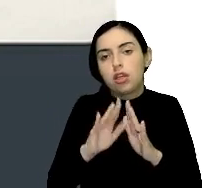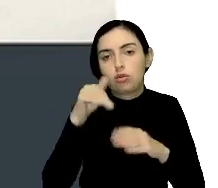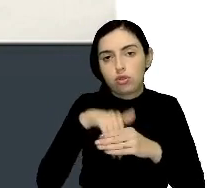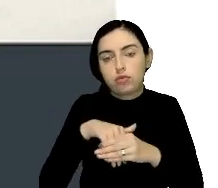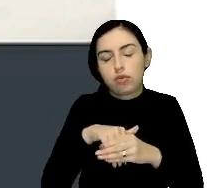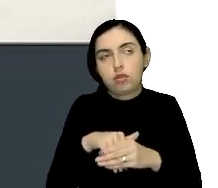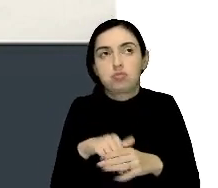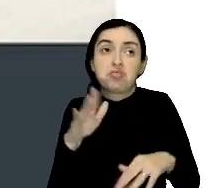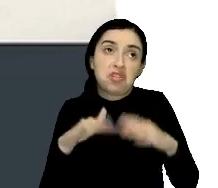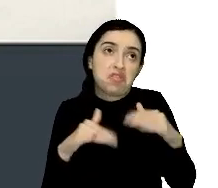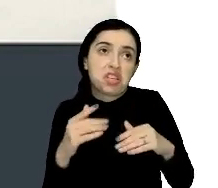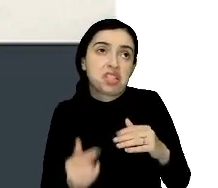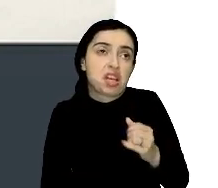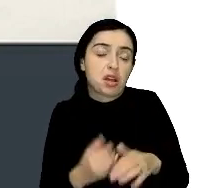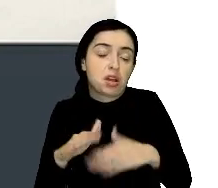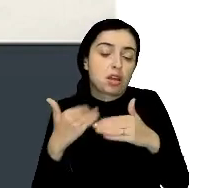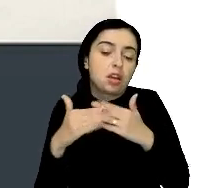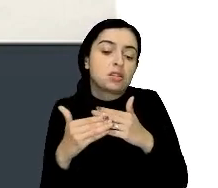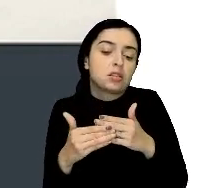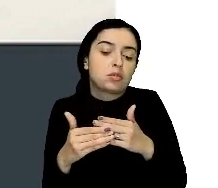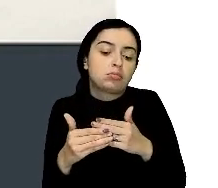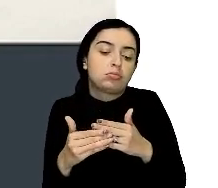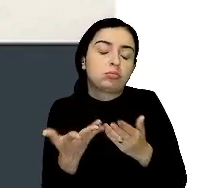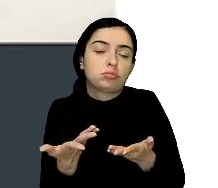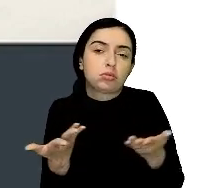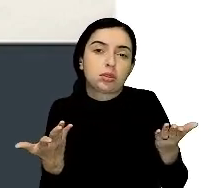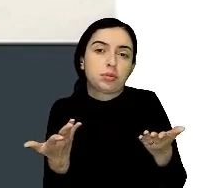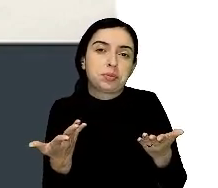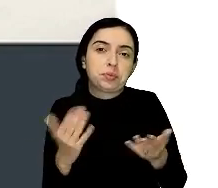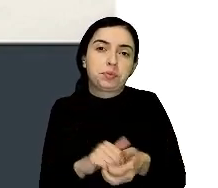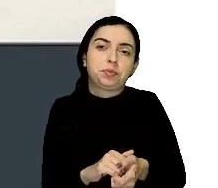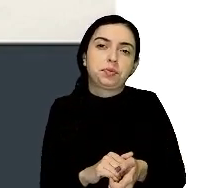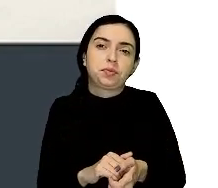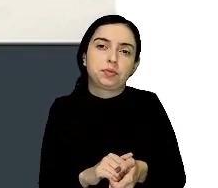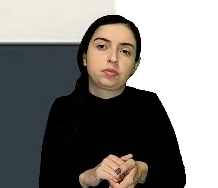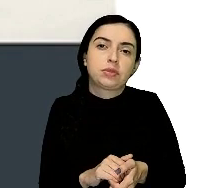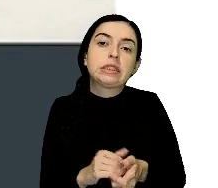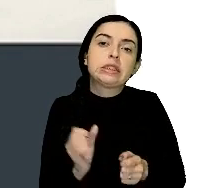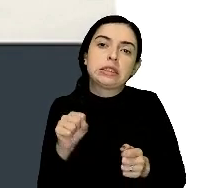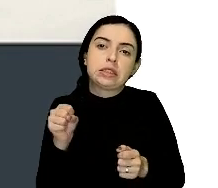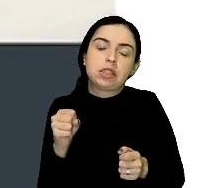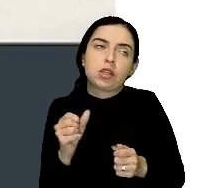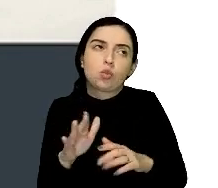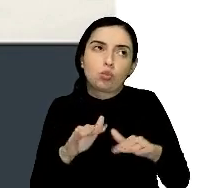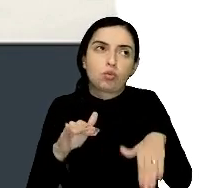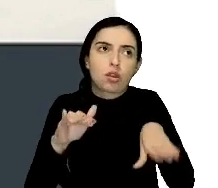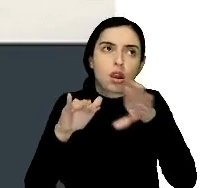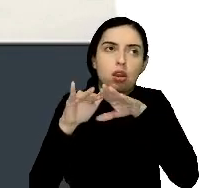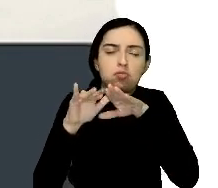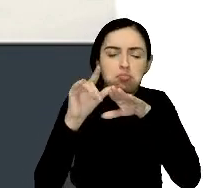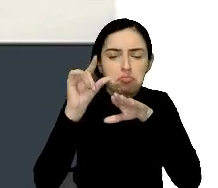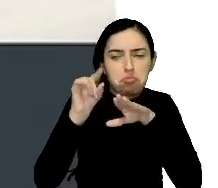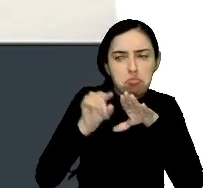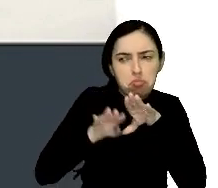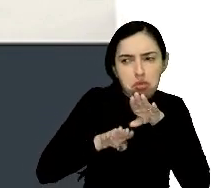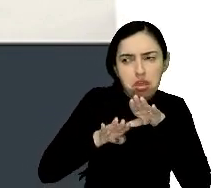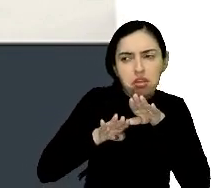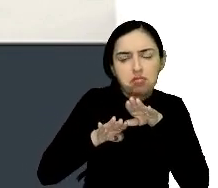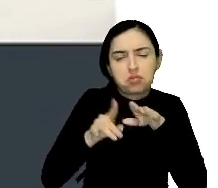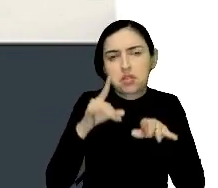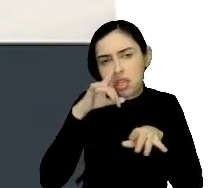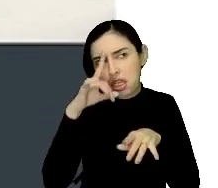tenha a construção de um apartheid, lógico, num nível muito menos grave